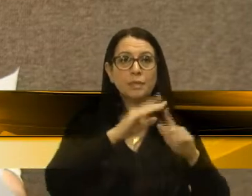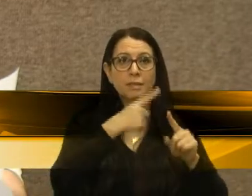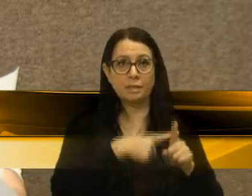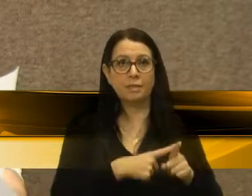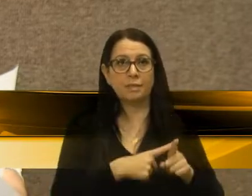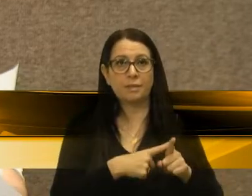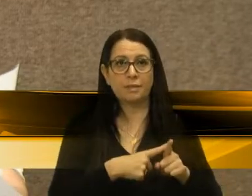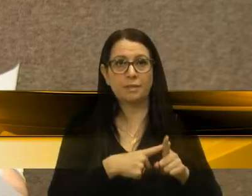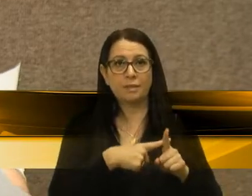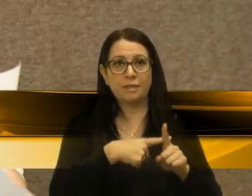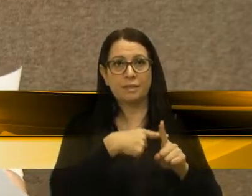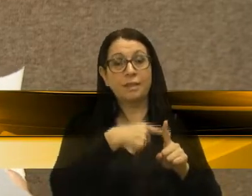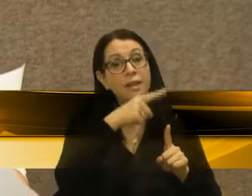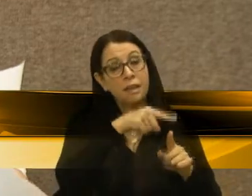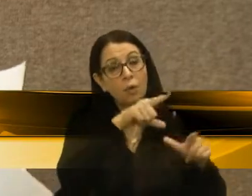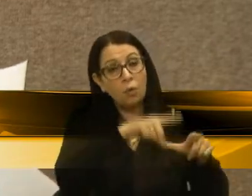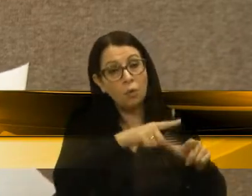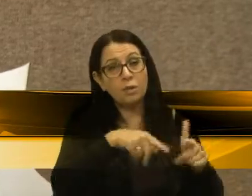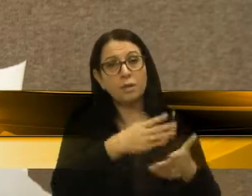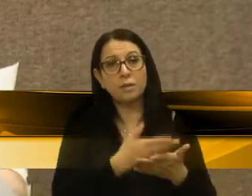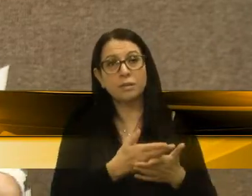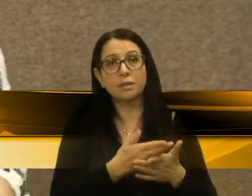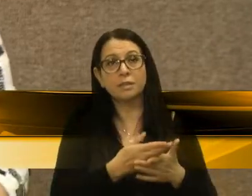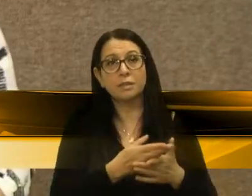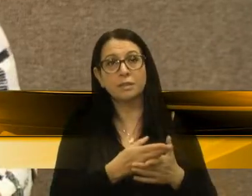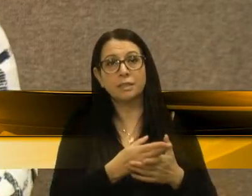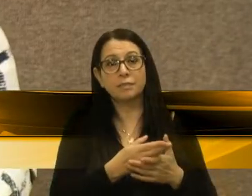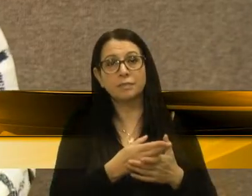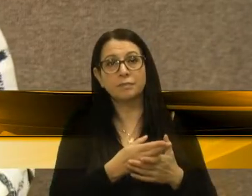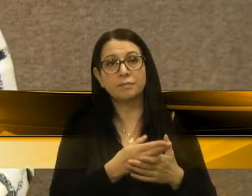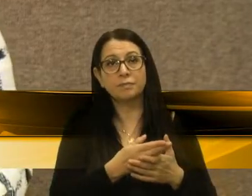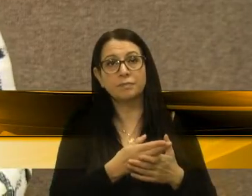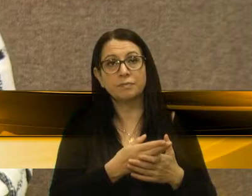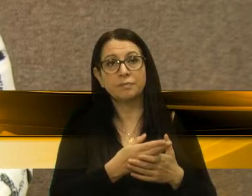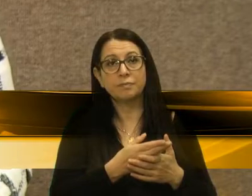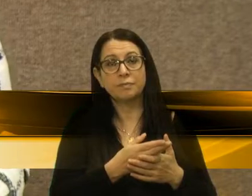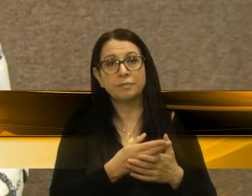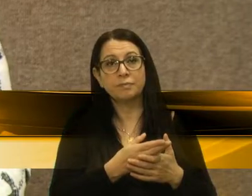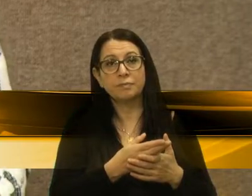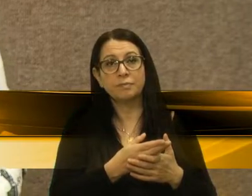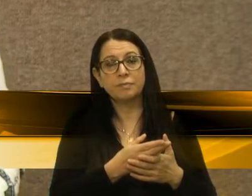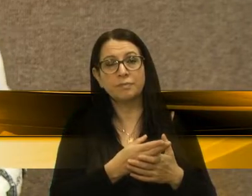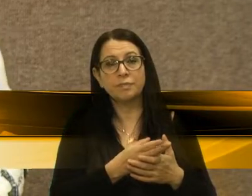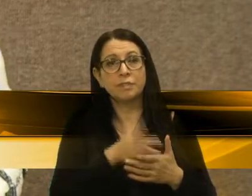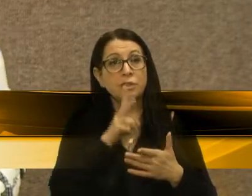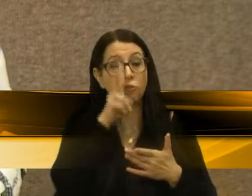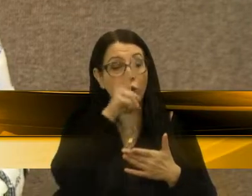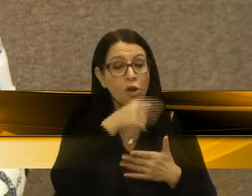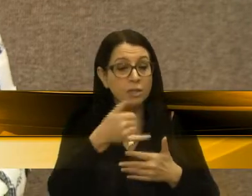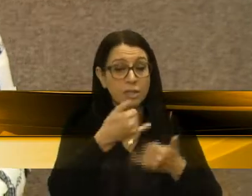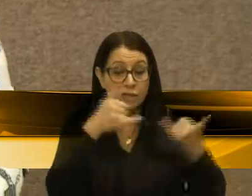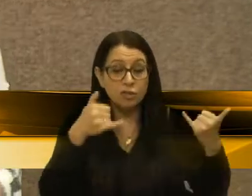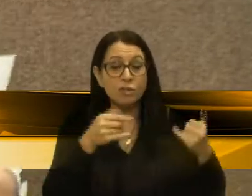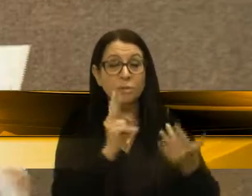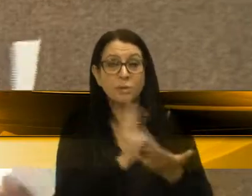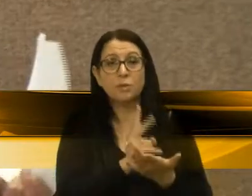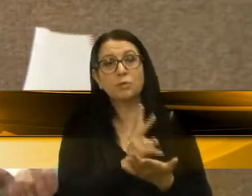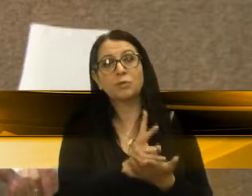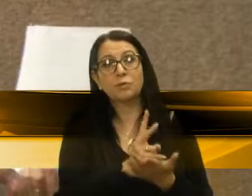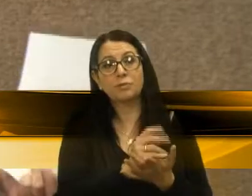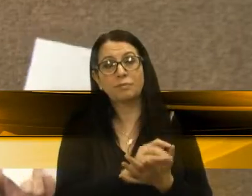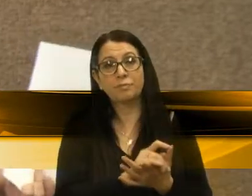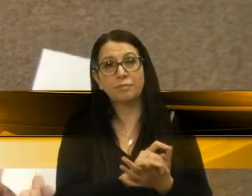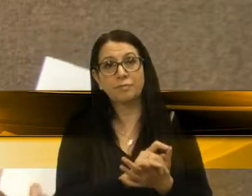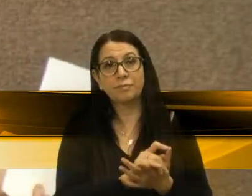igreja, que era o local onde eles se alimentavam de força para poder continuar